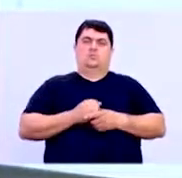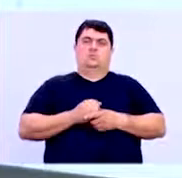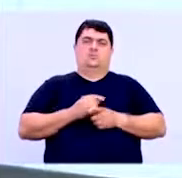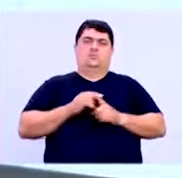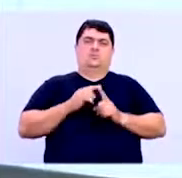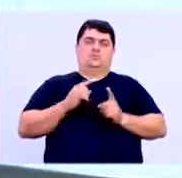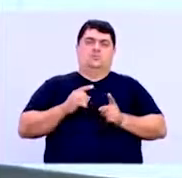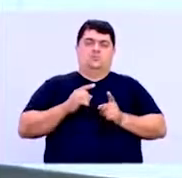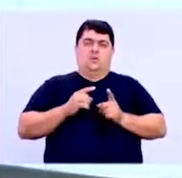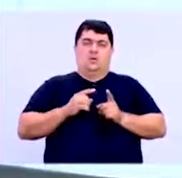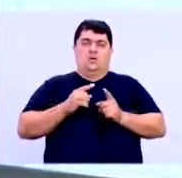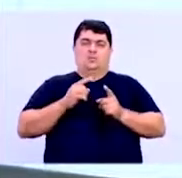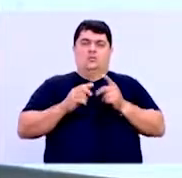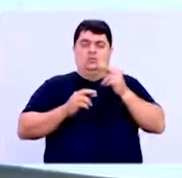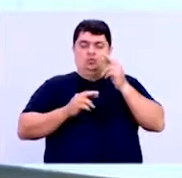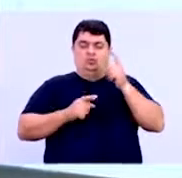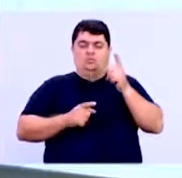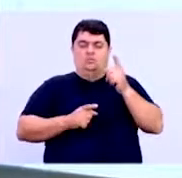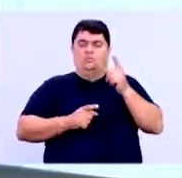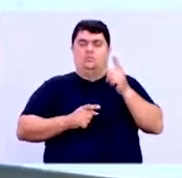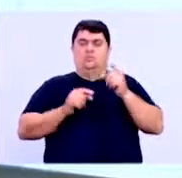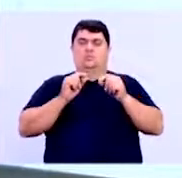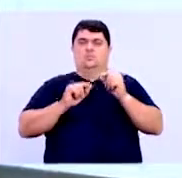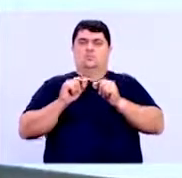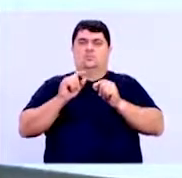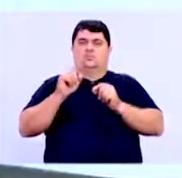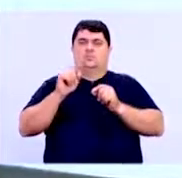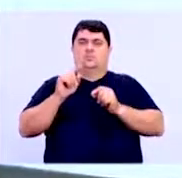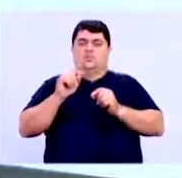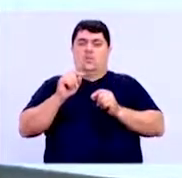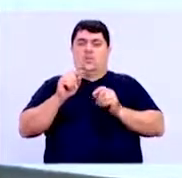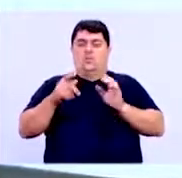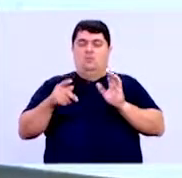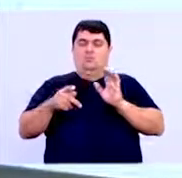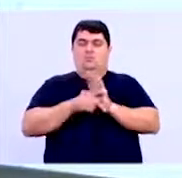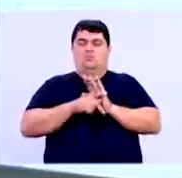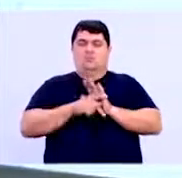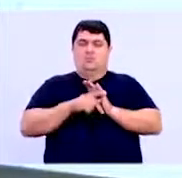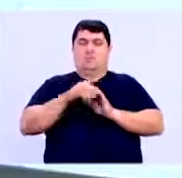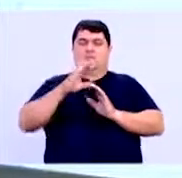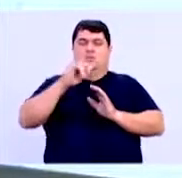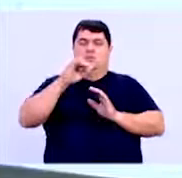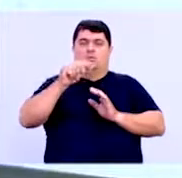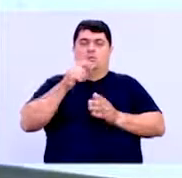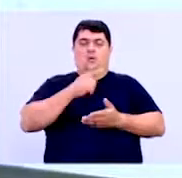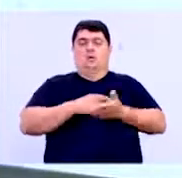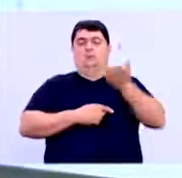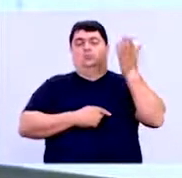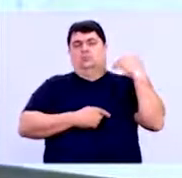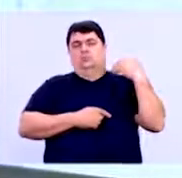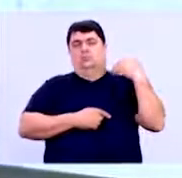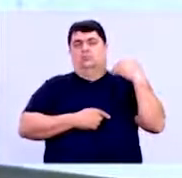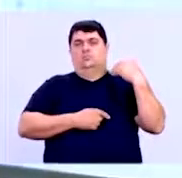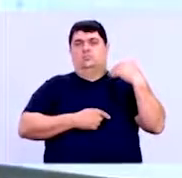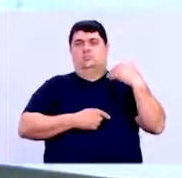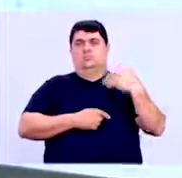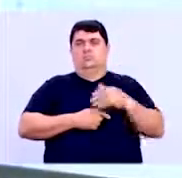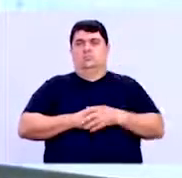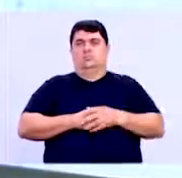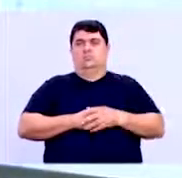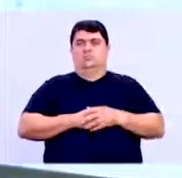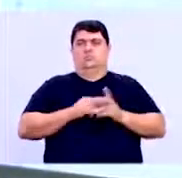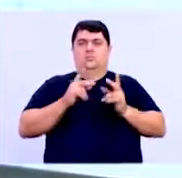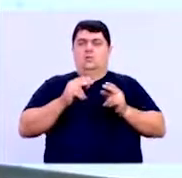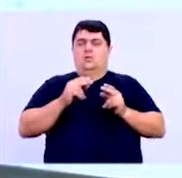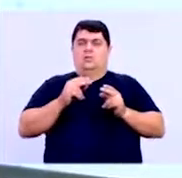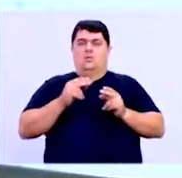que essa diferença, sempre que você vai encontrar, representa o caixa passado. Foi igual à nossa atividade